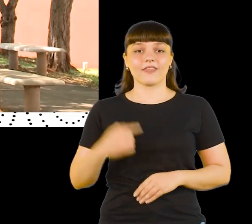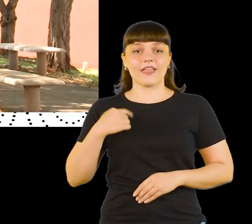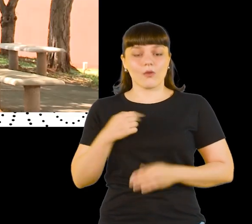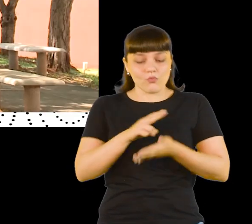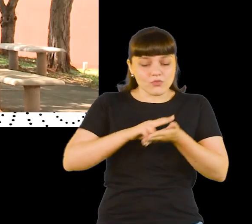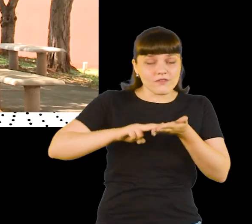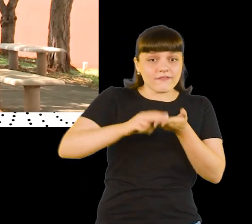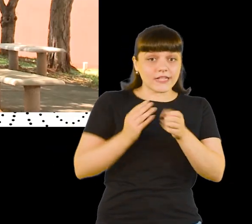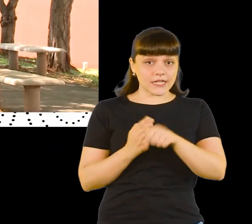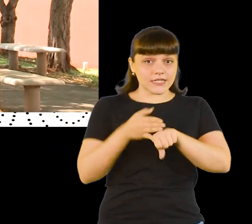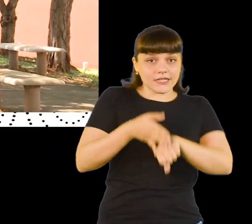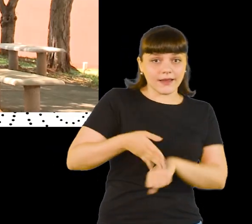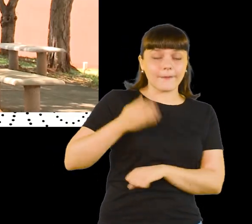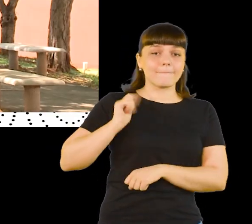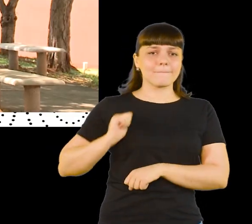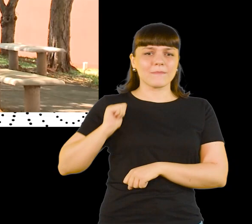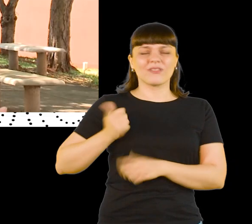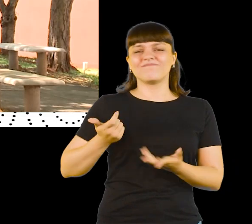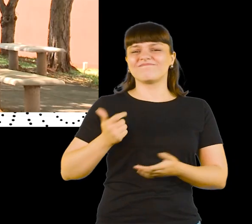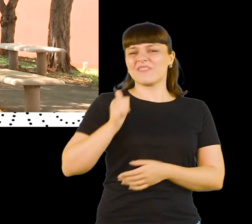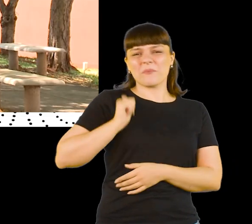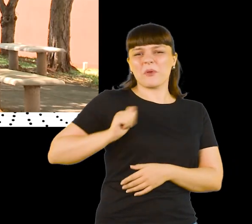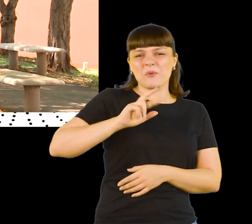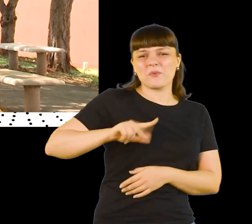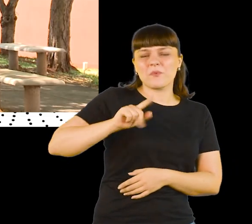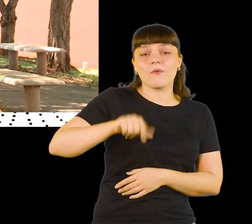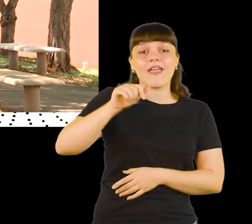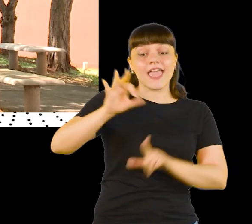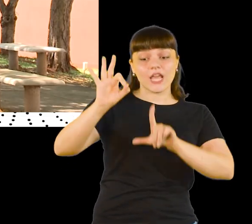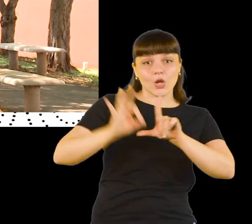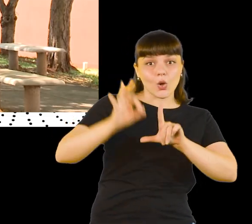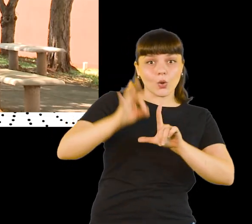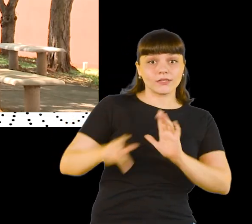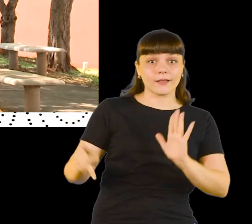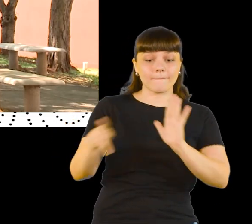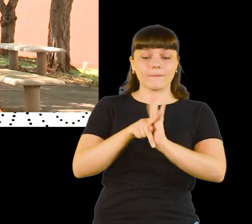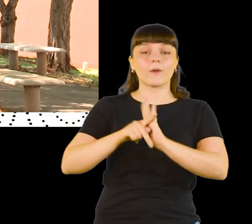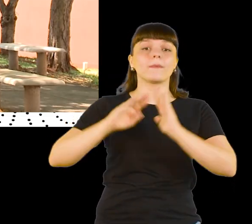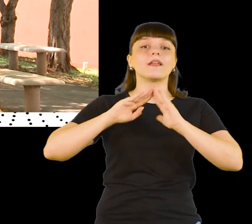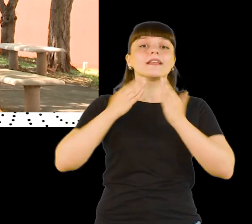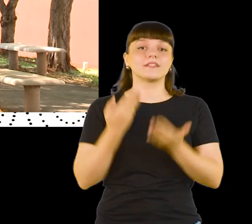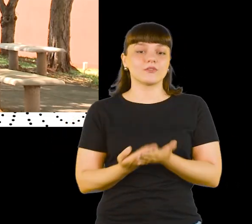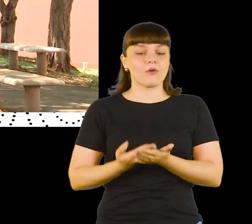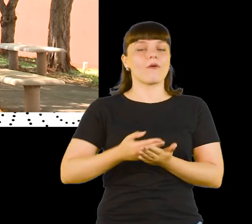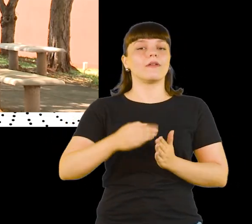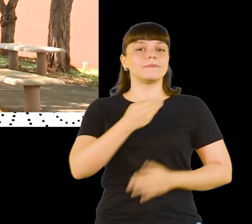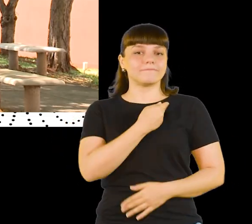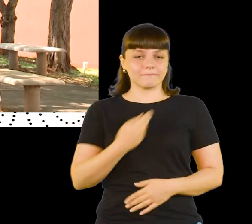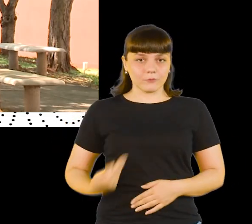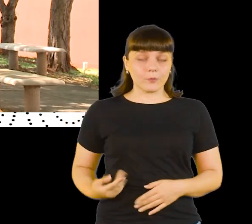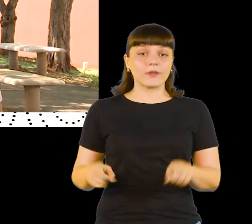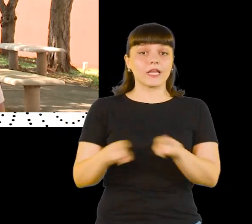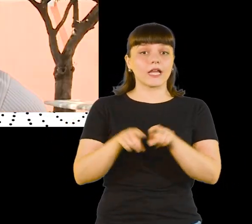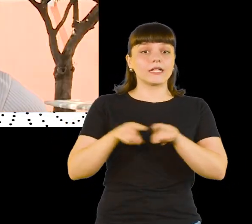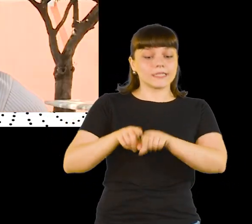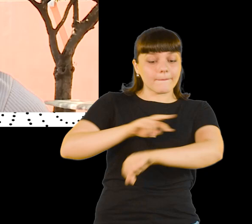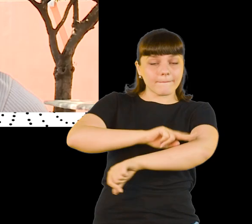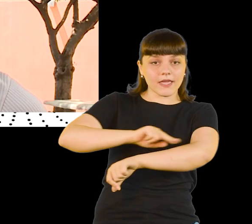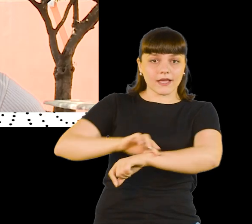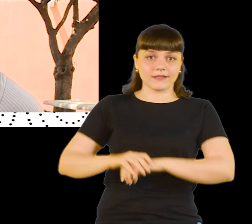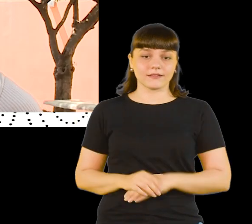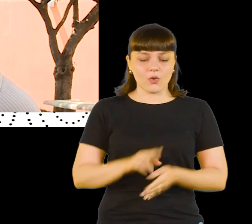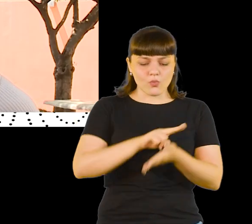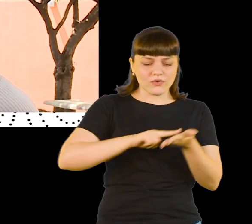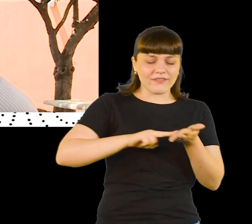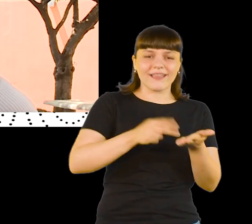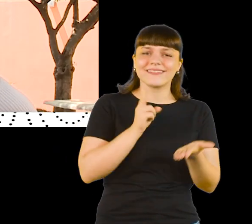entrei com bolsa, não é com bolsa, né? É uma cota reservada, com pontuação para a escola pública e racial. A universidade